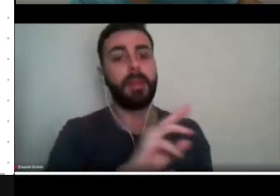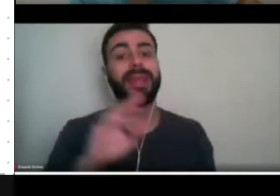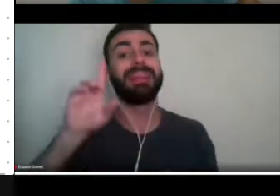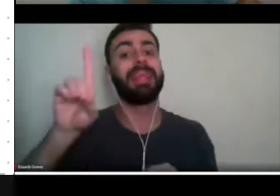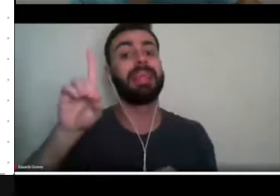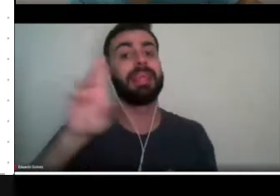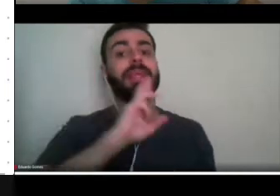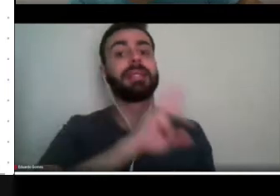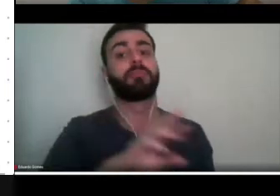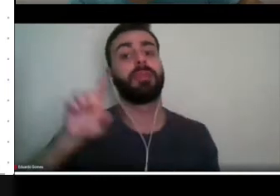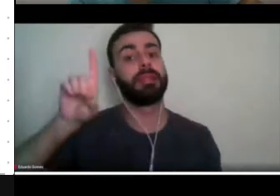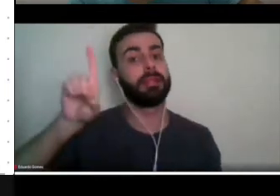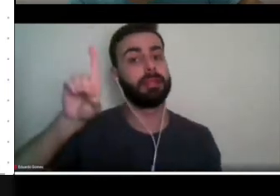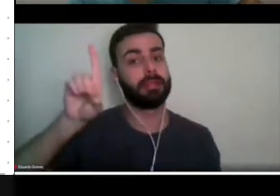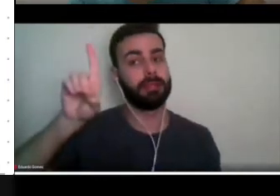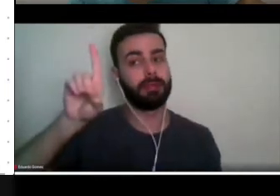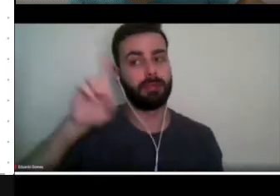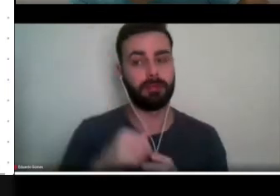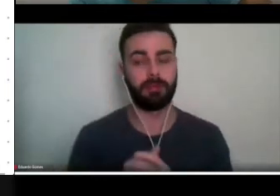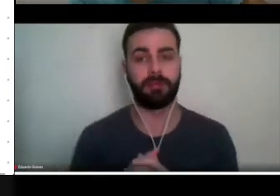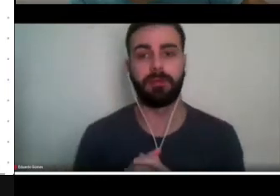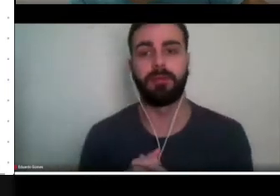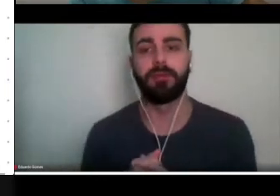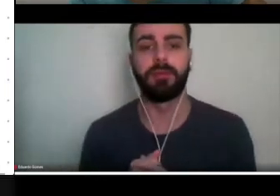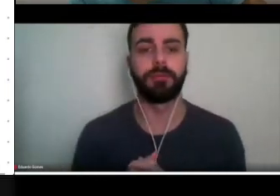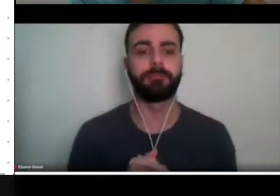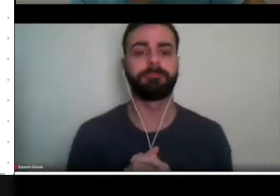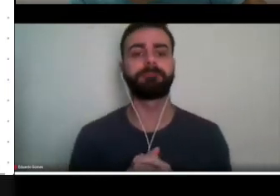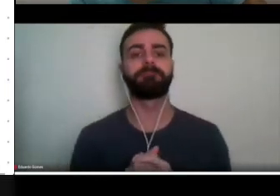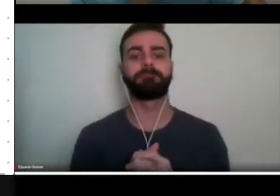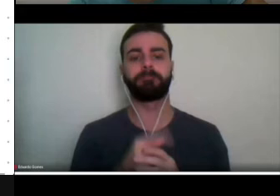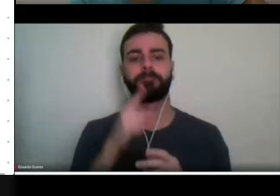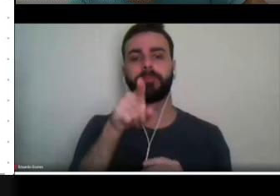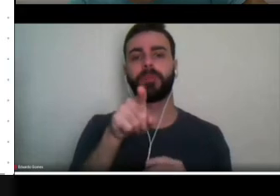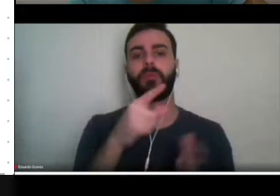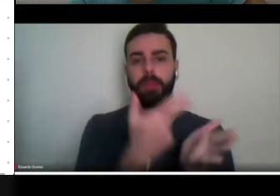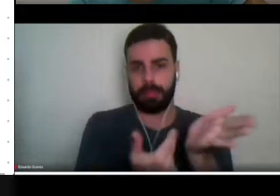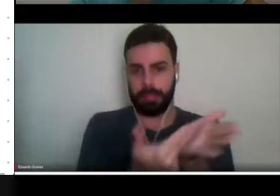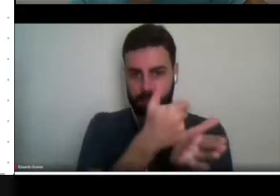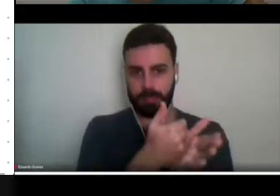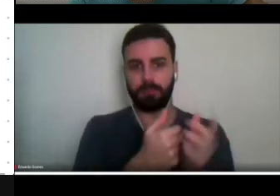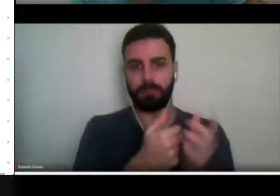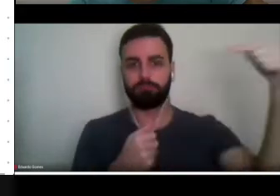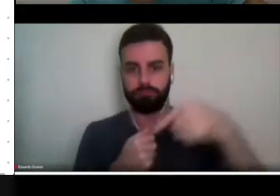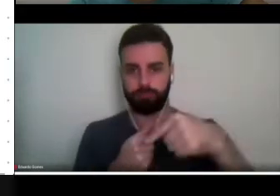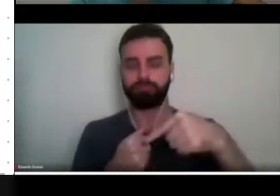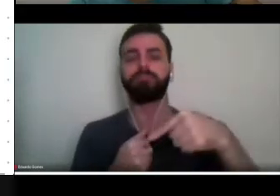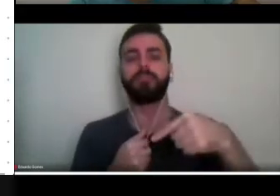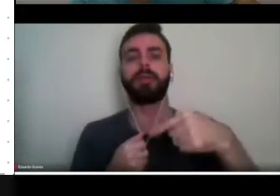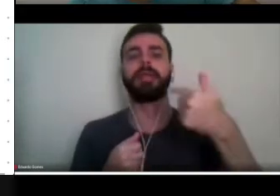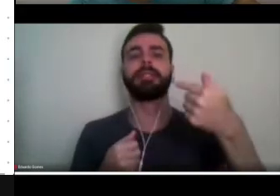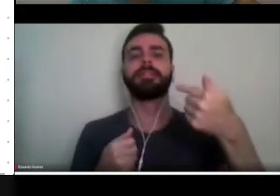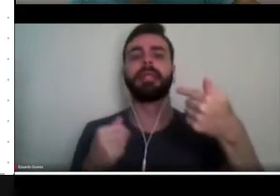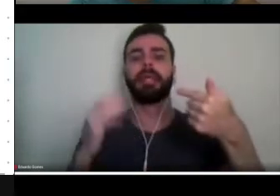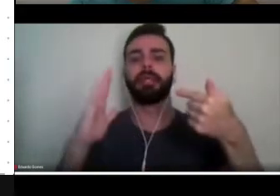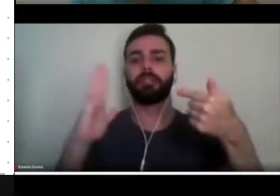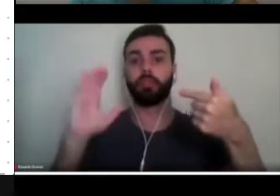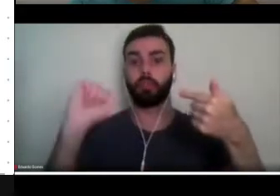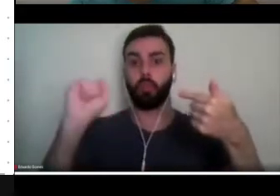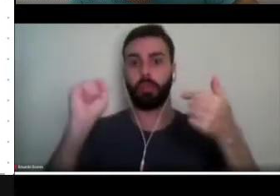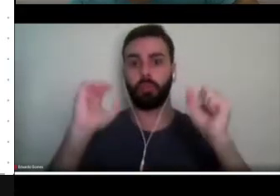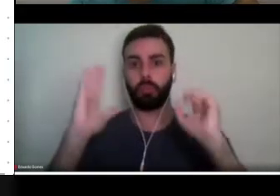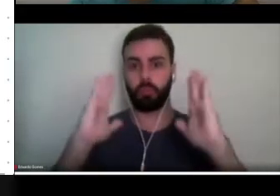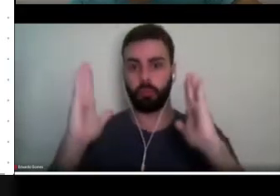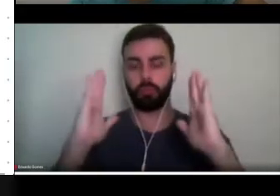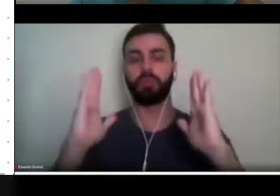acontece? Né? De 7 a 8 segundos. A velocidade ela é constante. E depois, olha o que